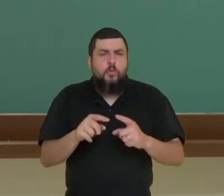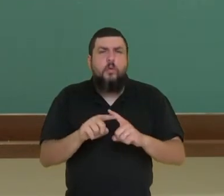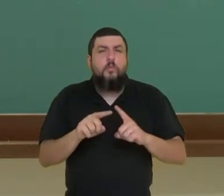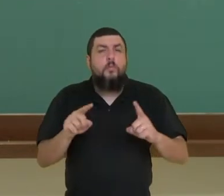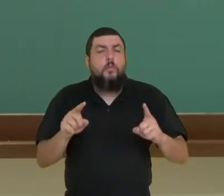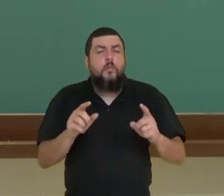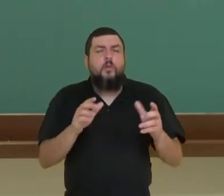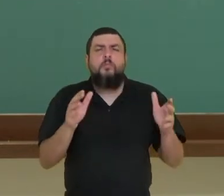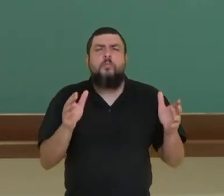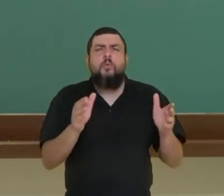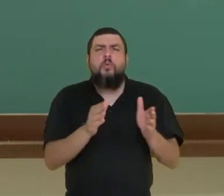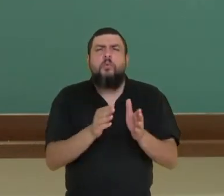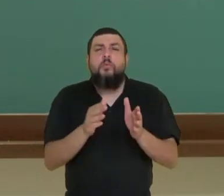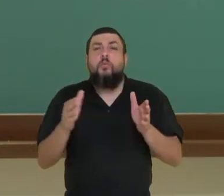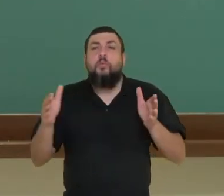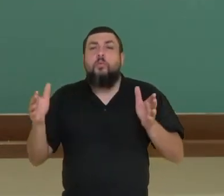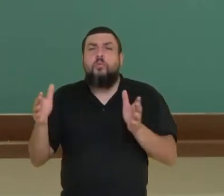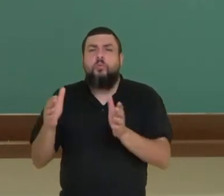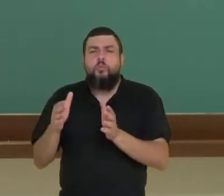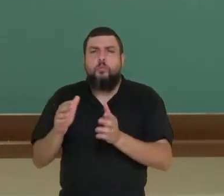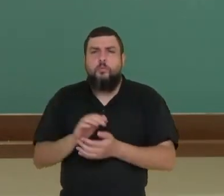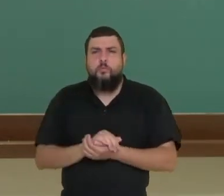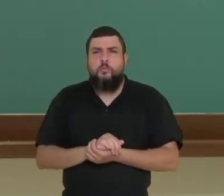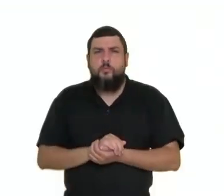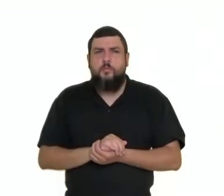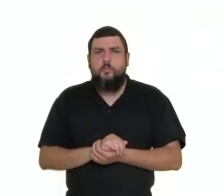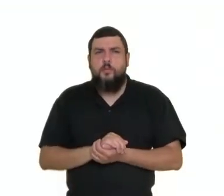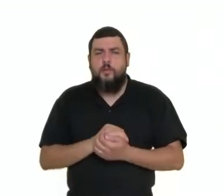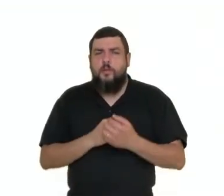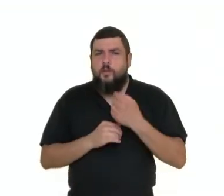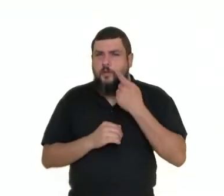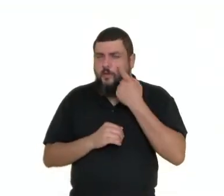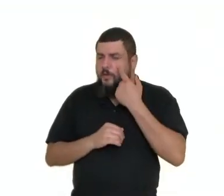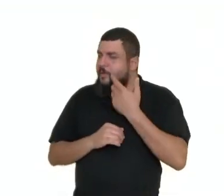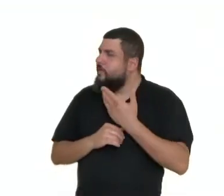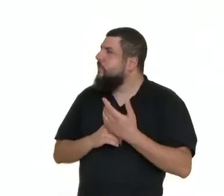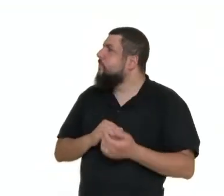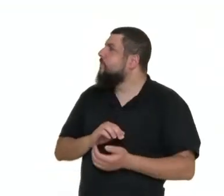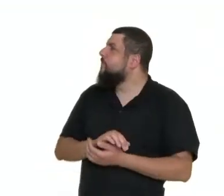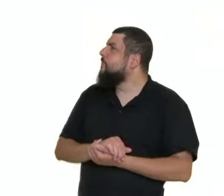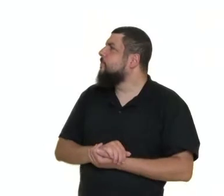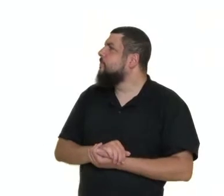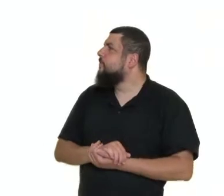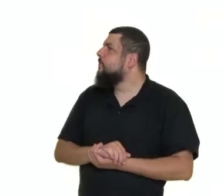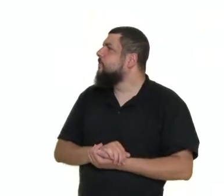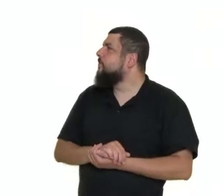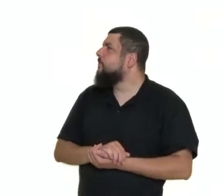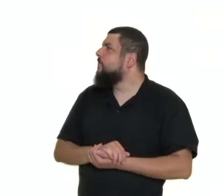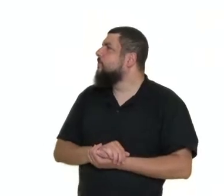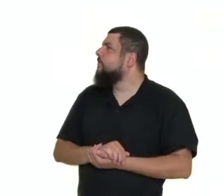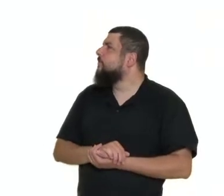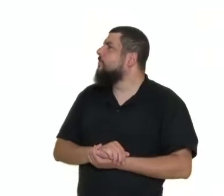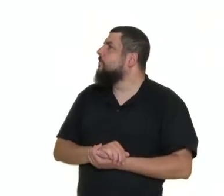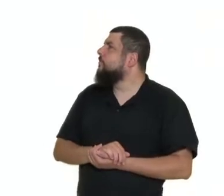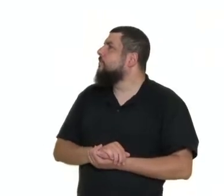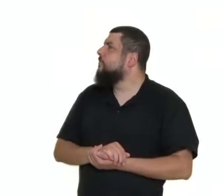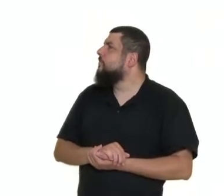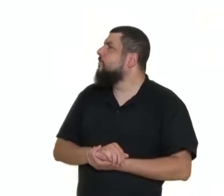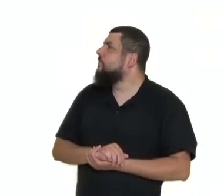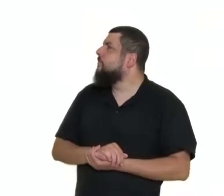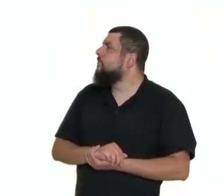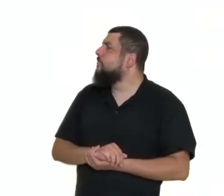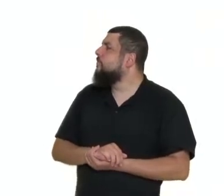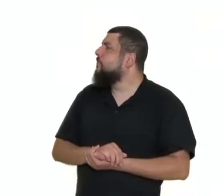aqui diferenciadas. La manzana, né? Uma maçã,